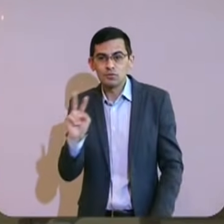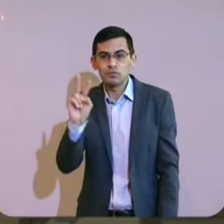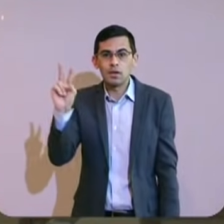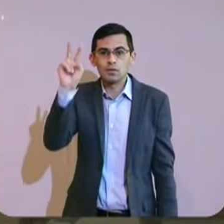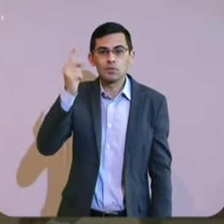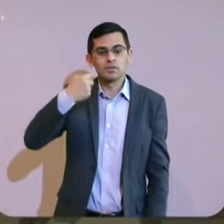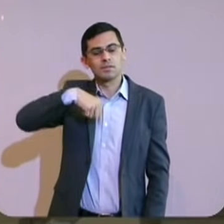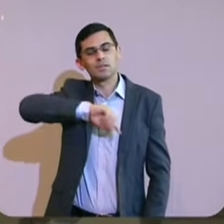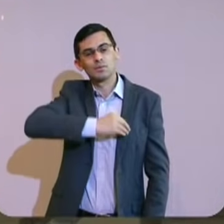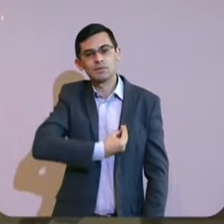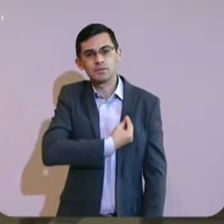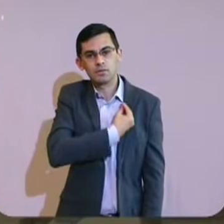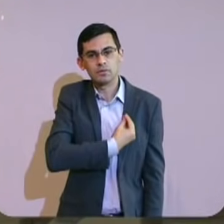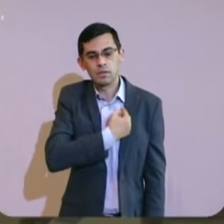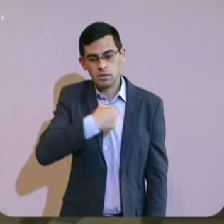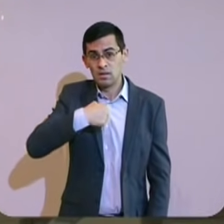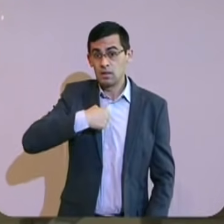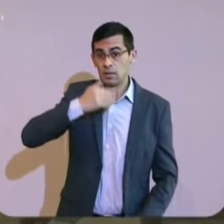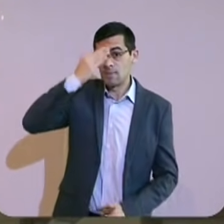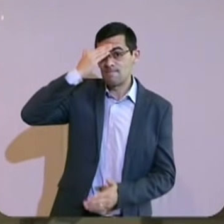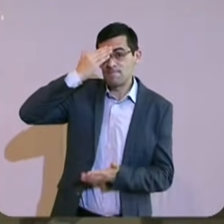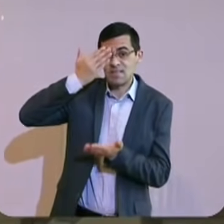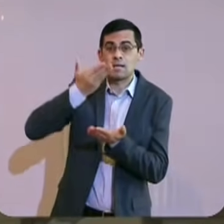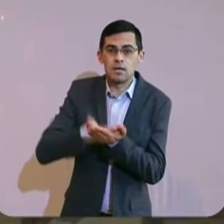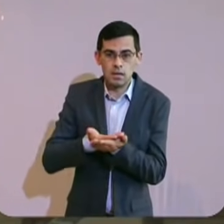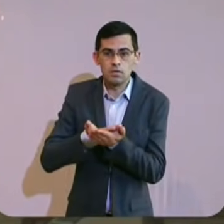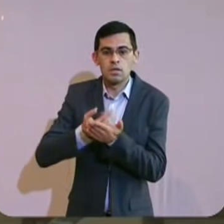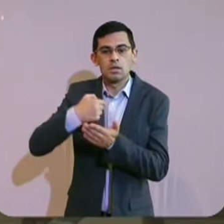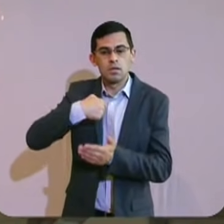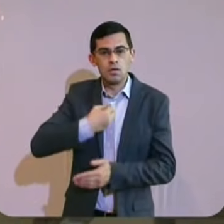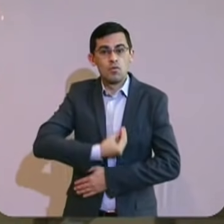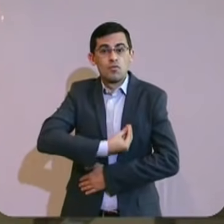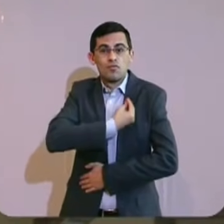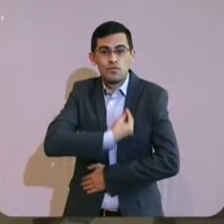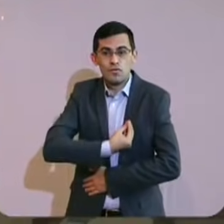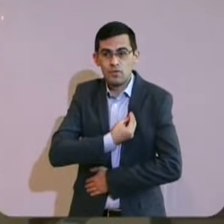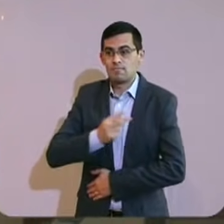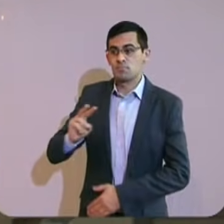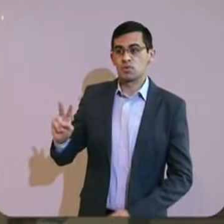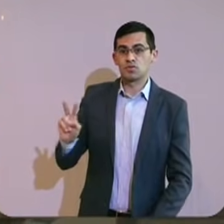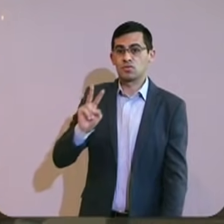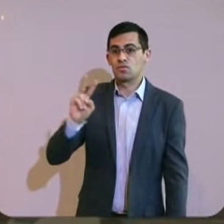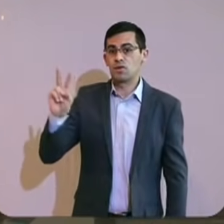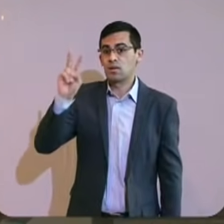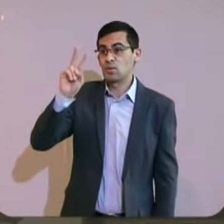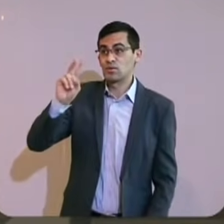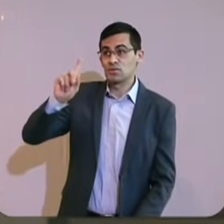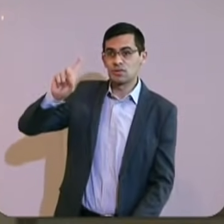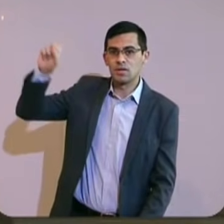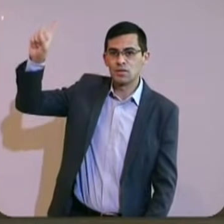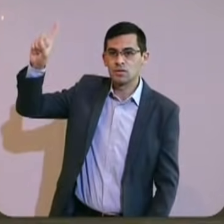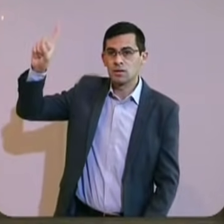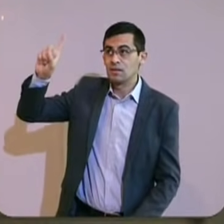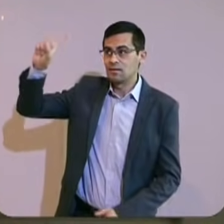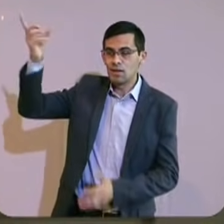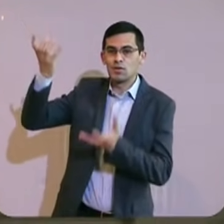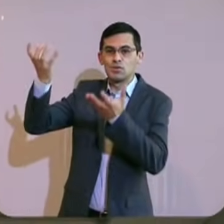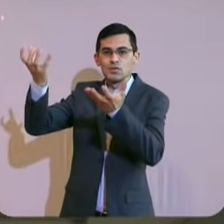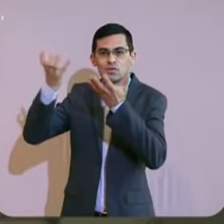vida. Eu creio e eu vou viver por esses valores. É isso que o Senhor quer